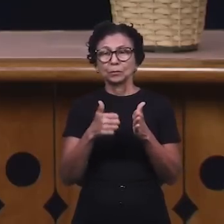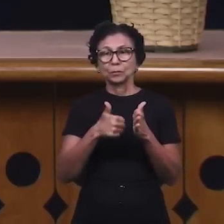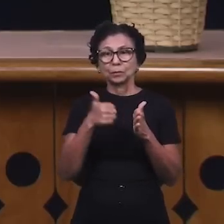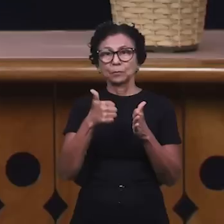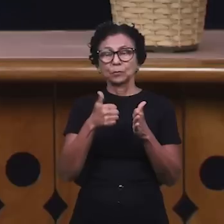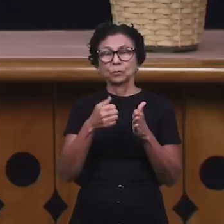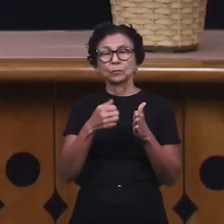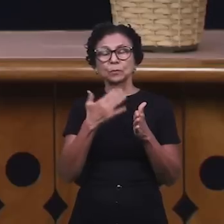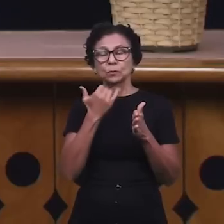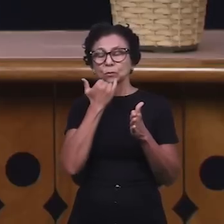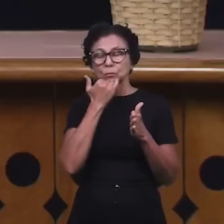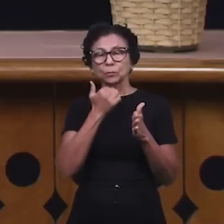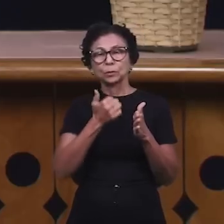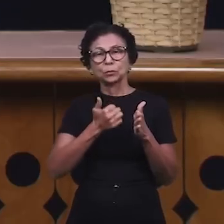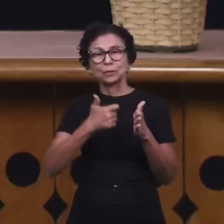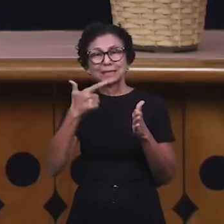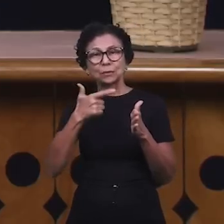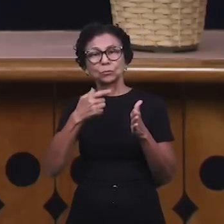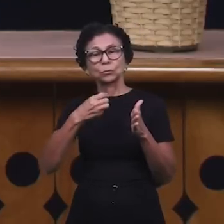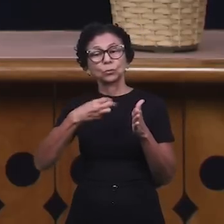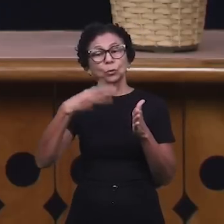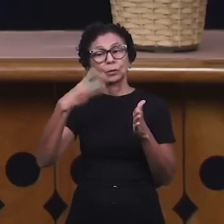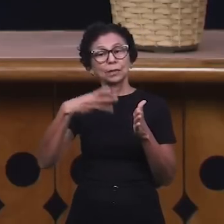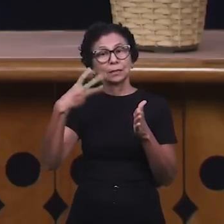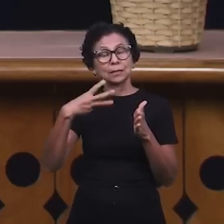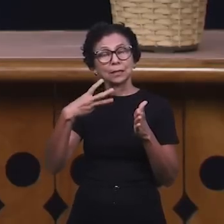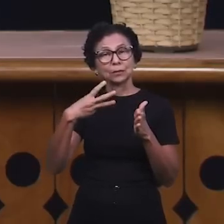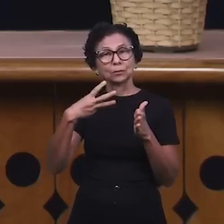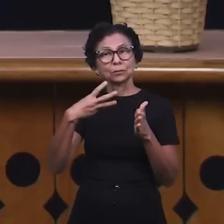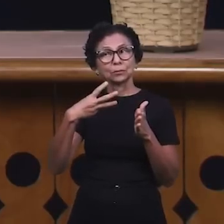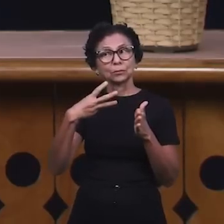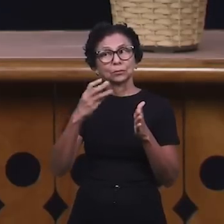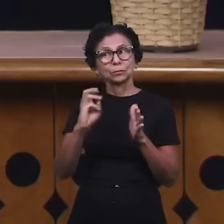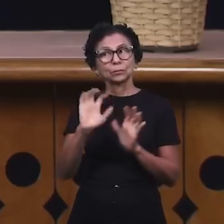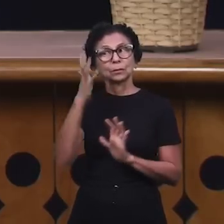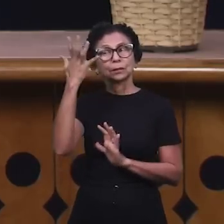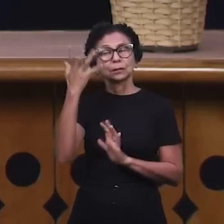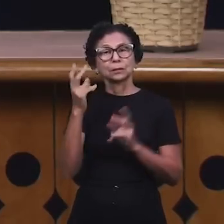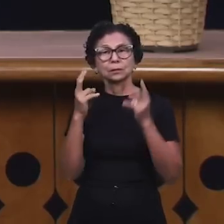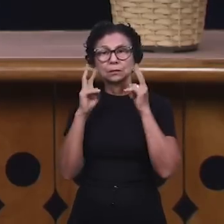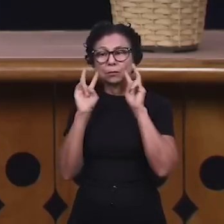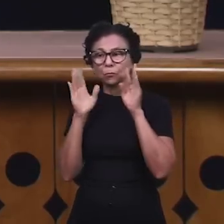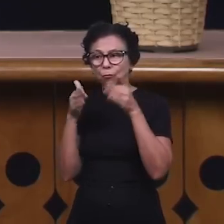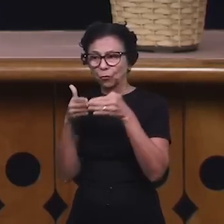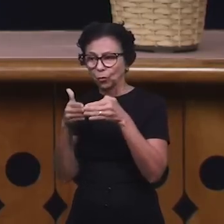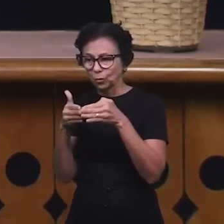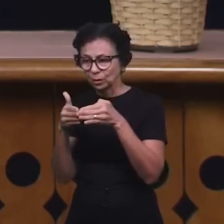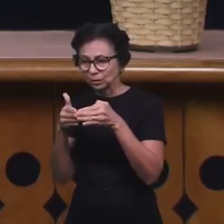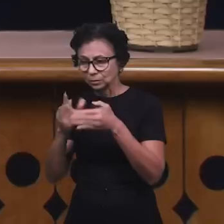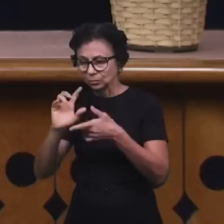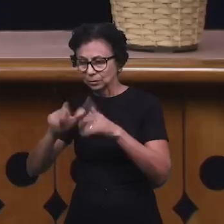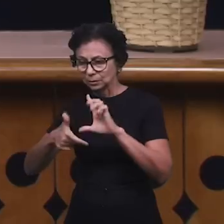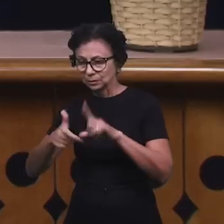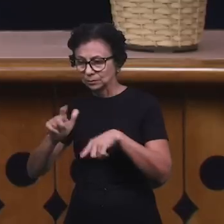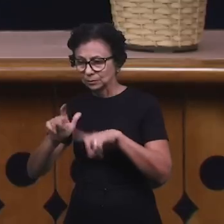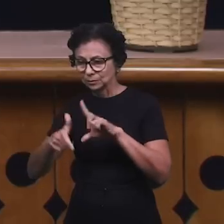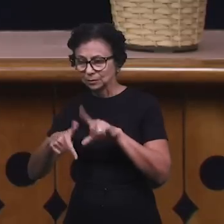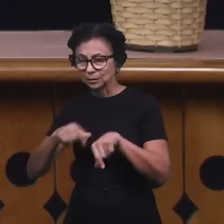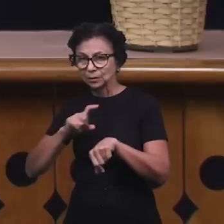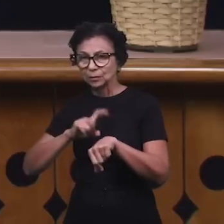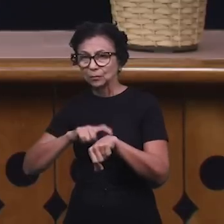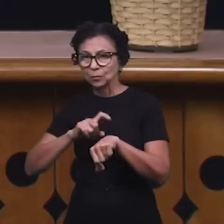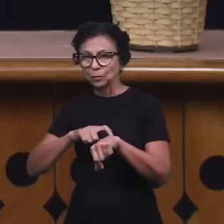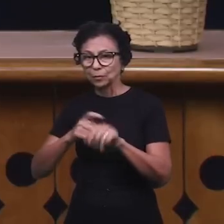de Jesus, de olho em Israel, que é o nosso relógio do tempo